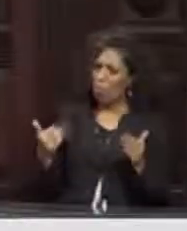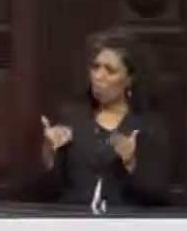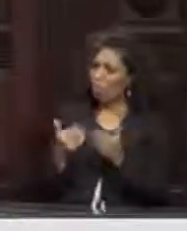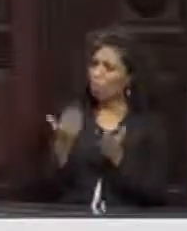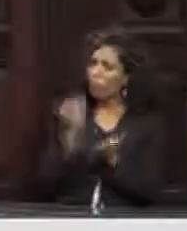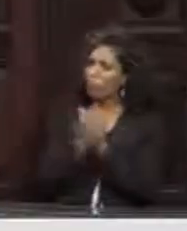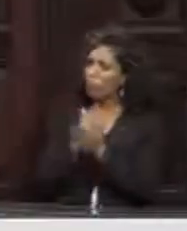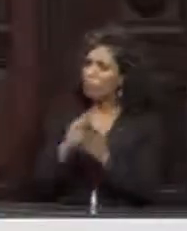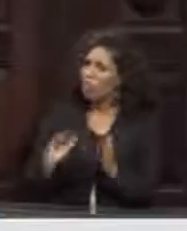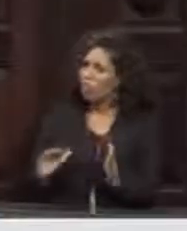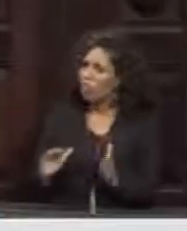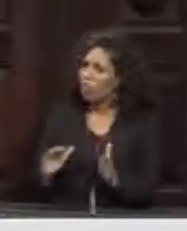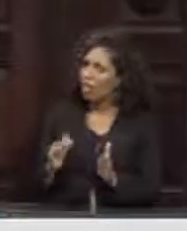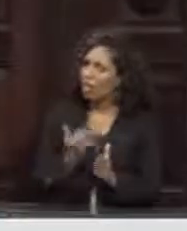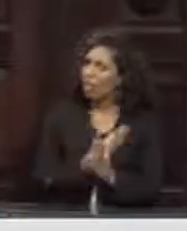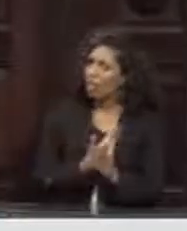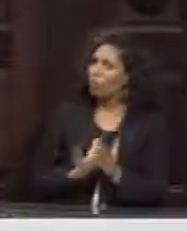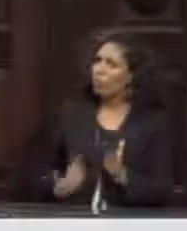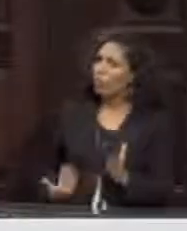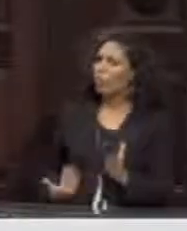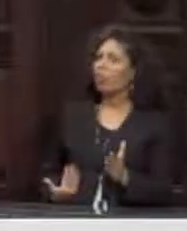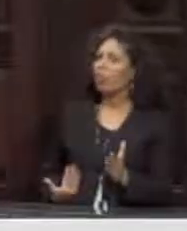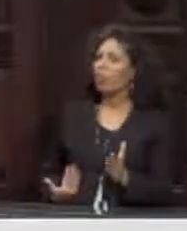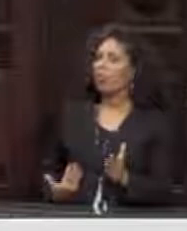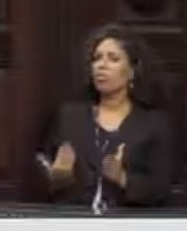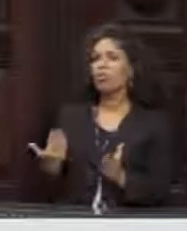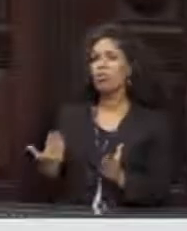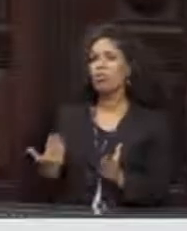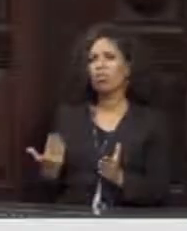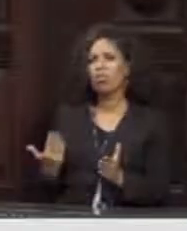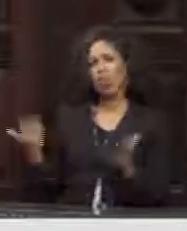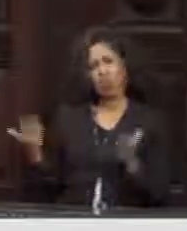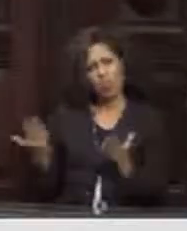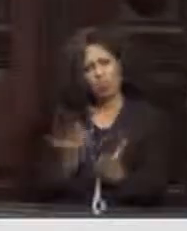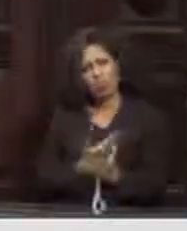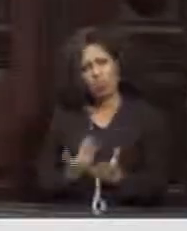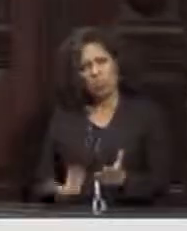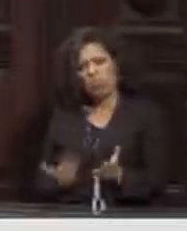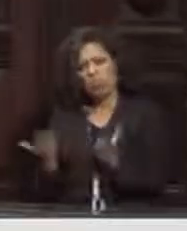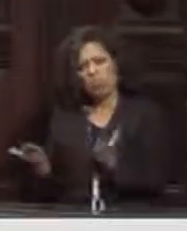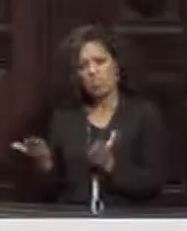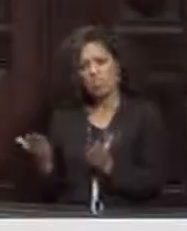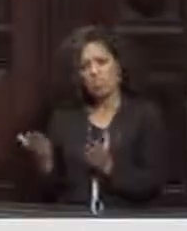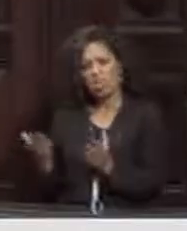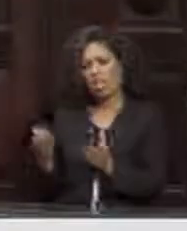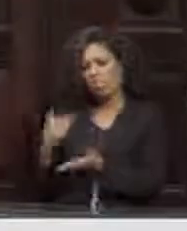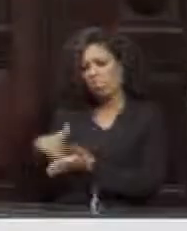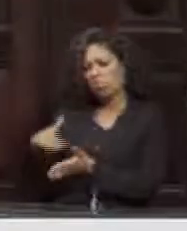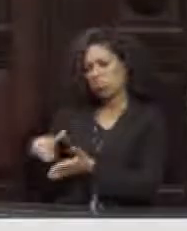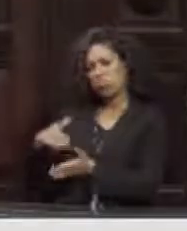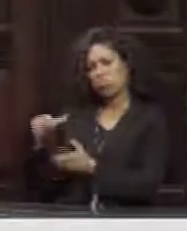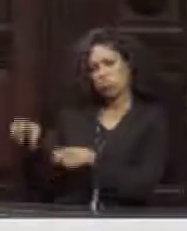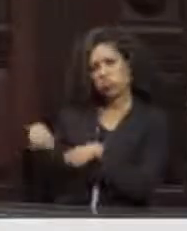administração, o governo quer modernizar a Secretaria de Fazenda.